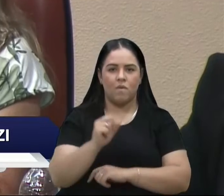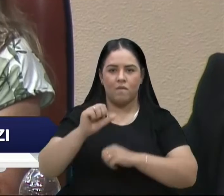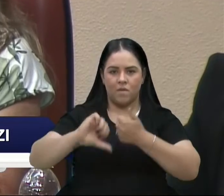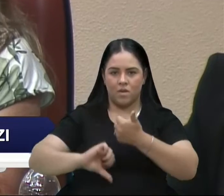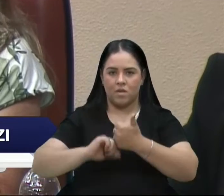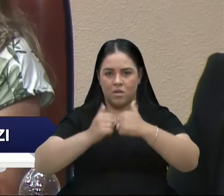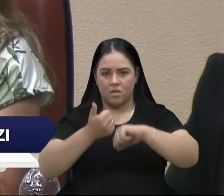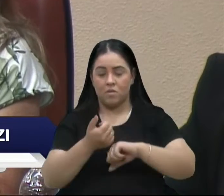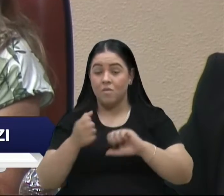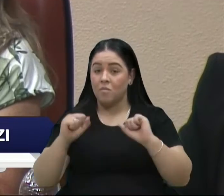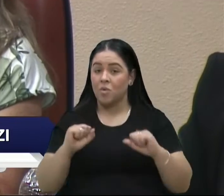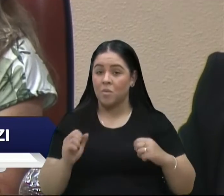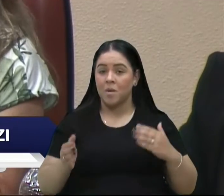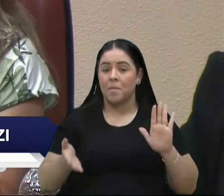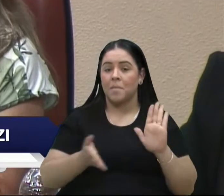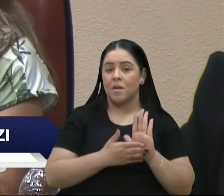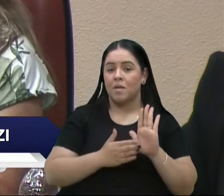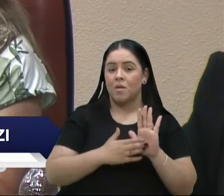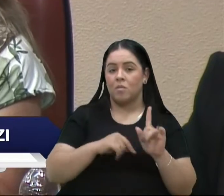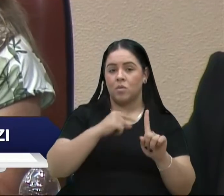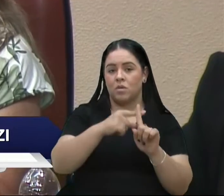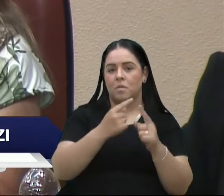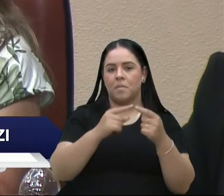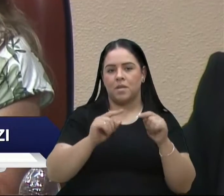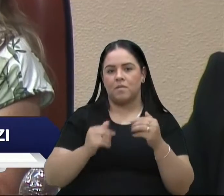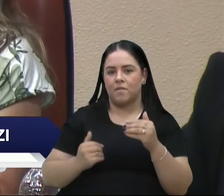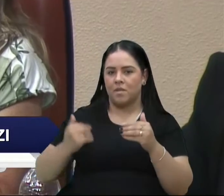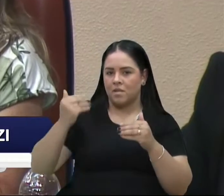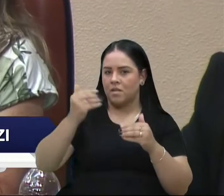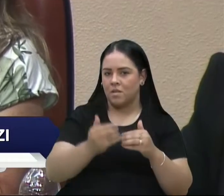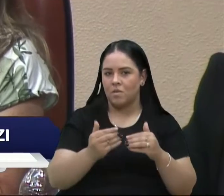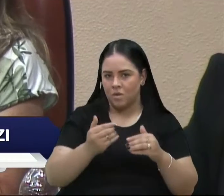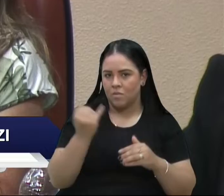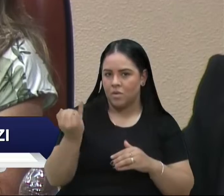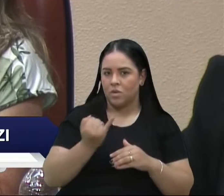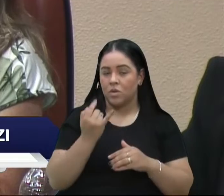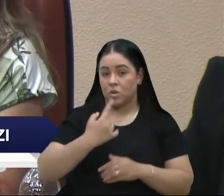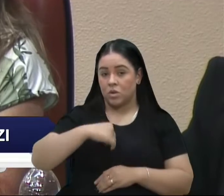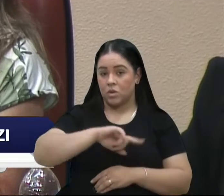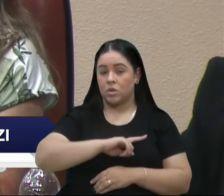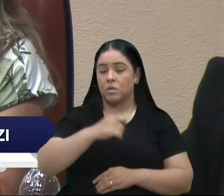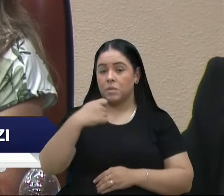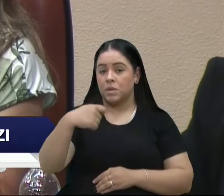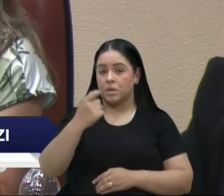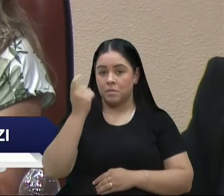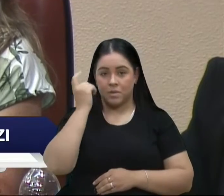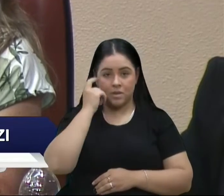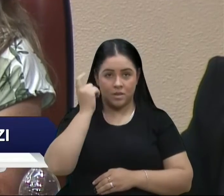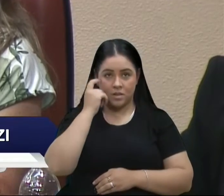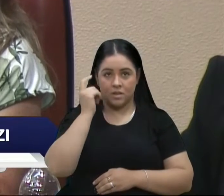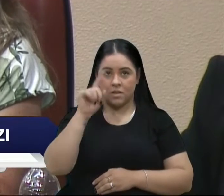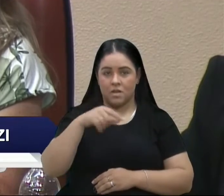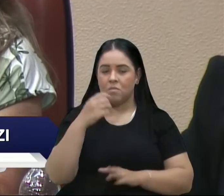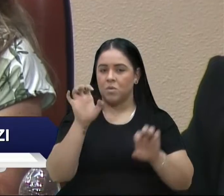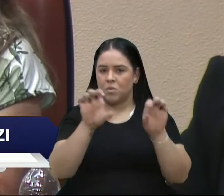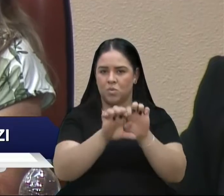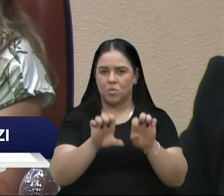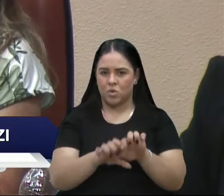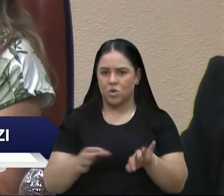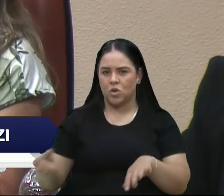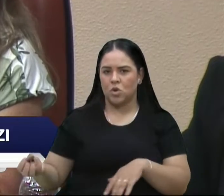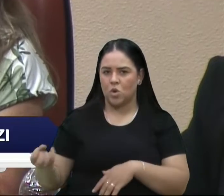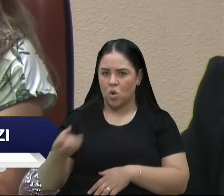pode ser uma pauta positiva, mas é um passo muito importante. Temos que pensar que ele é uma estrutura nova,